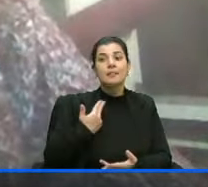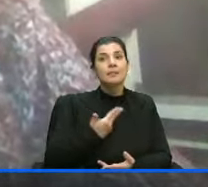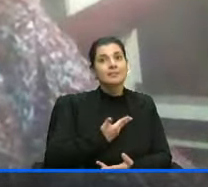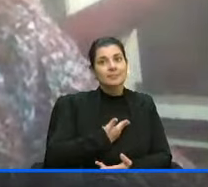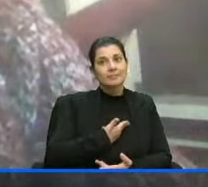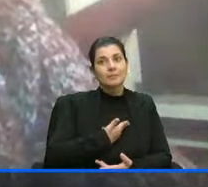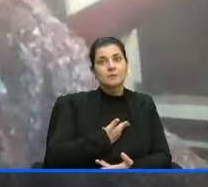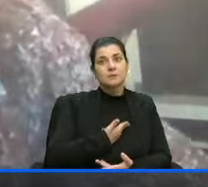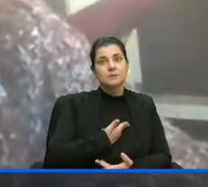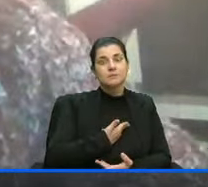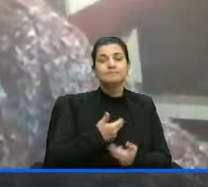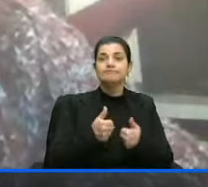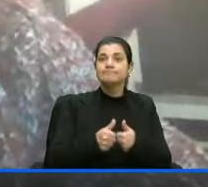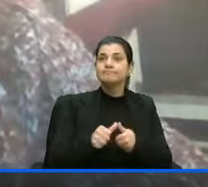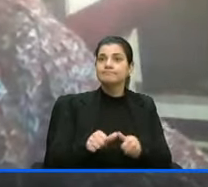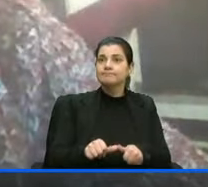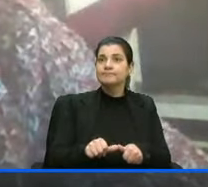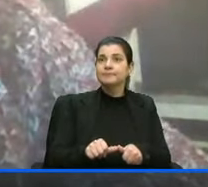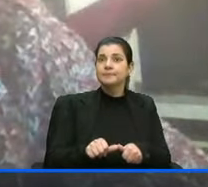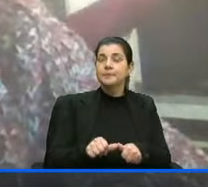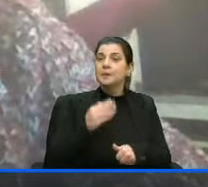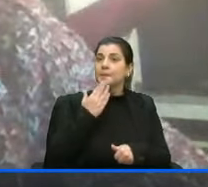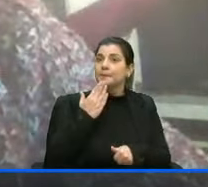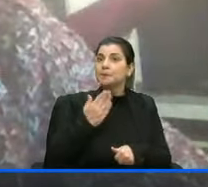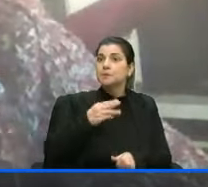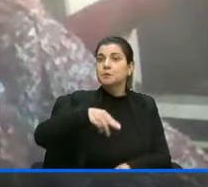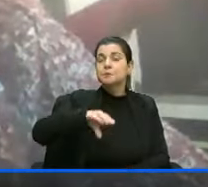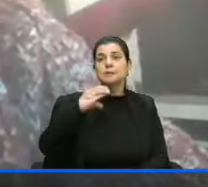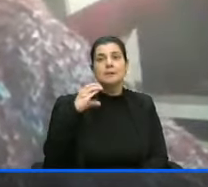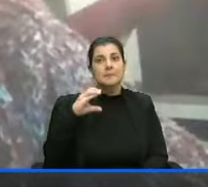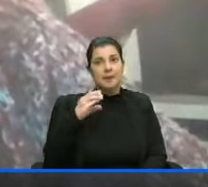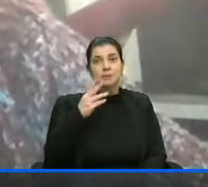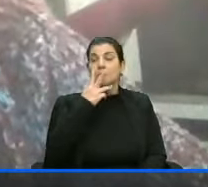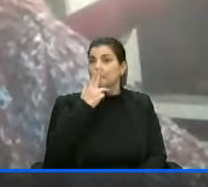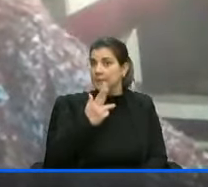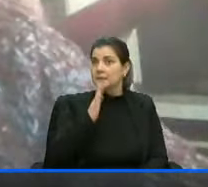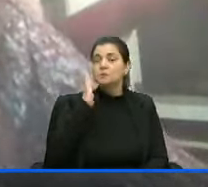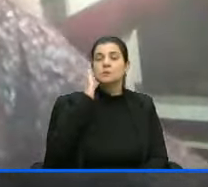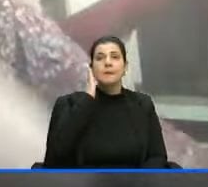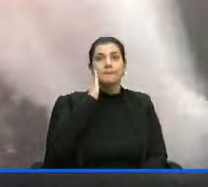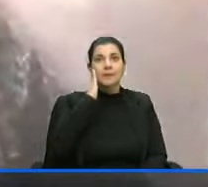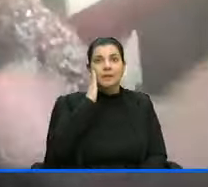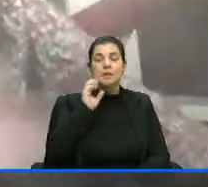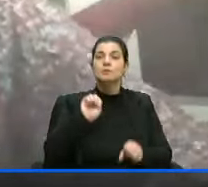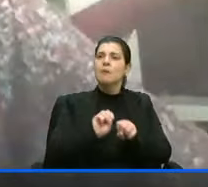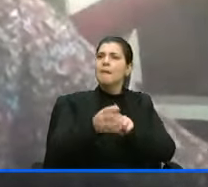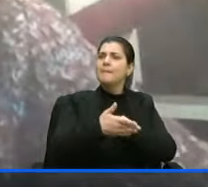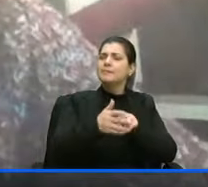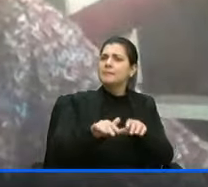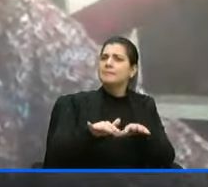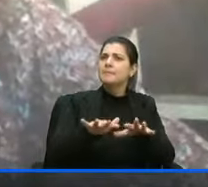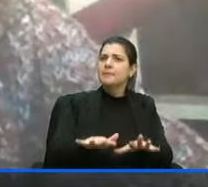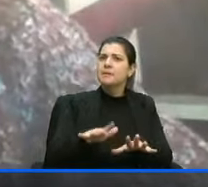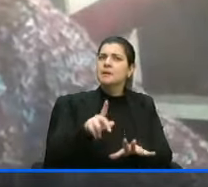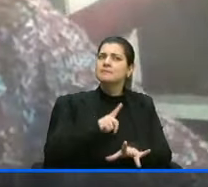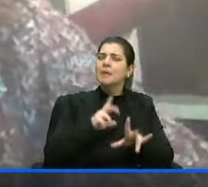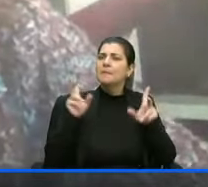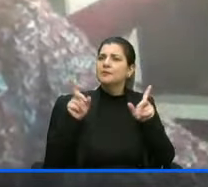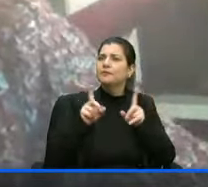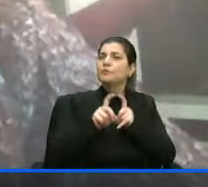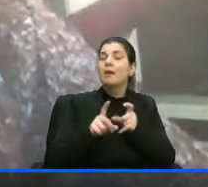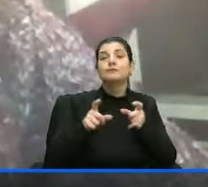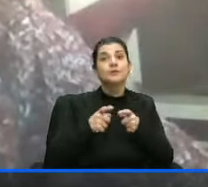nós estávamos, solicitamos em março, mesmo sabendo que a pandemia nos colocava uma dificuldade muito